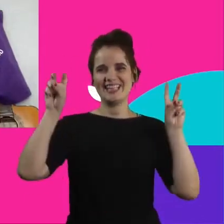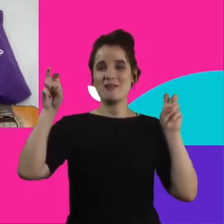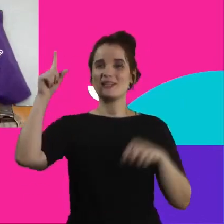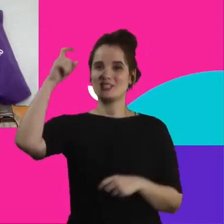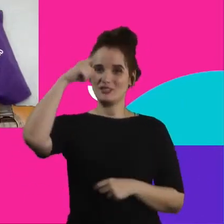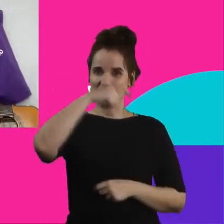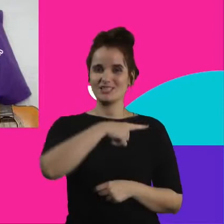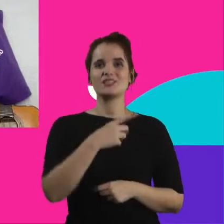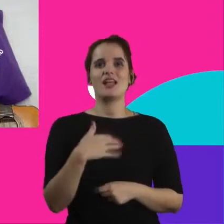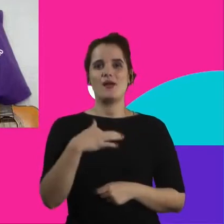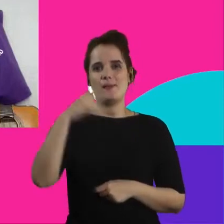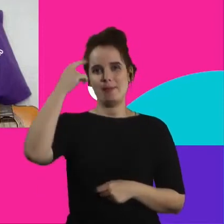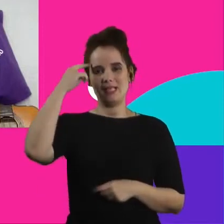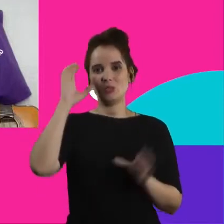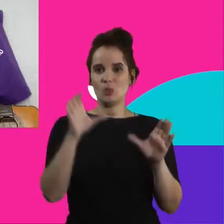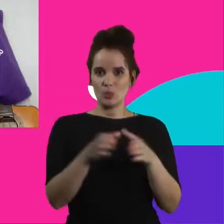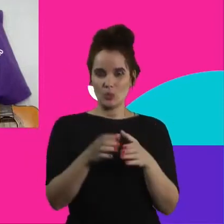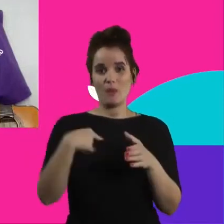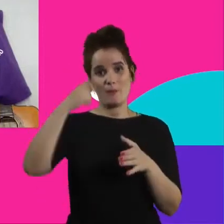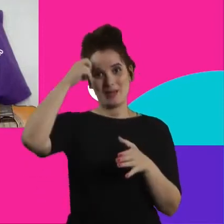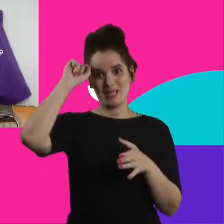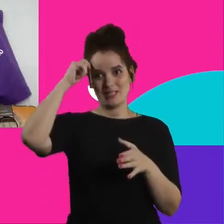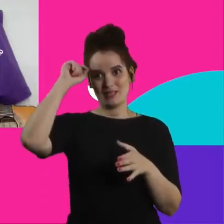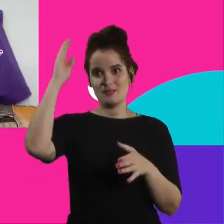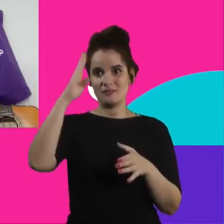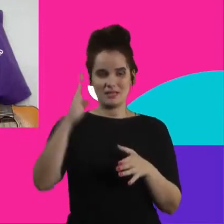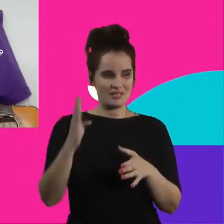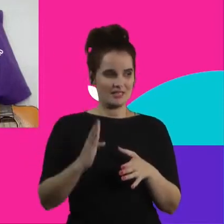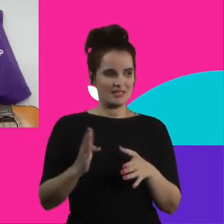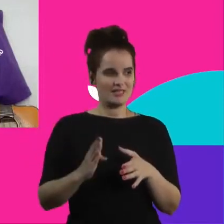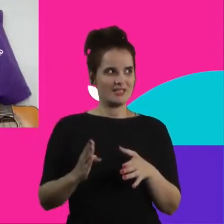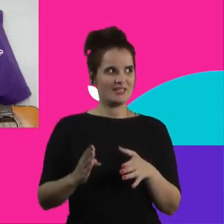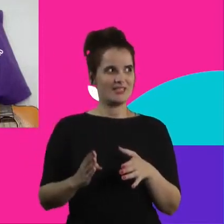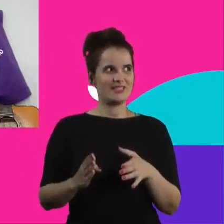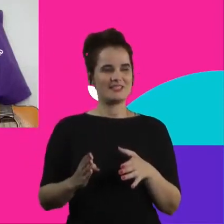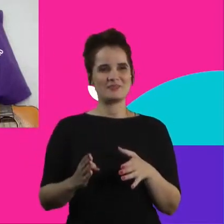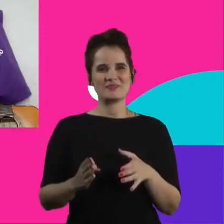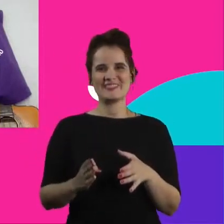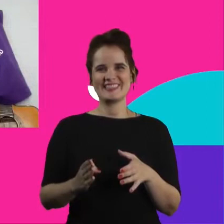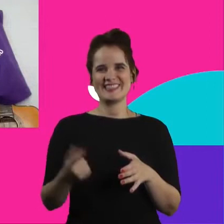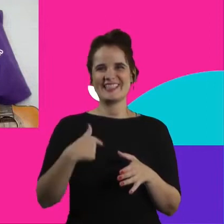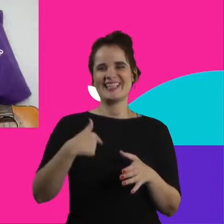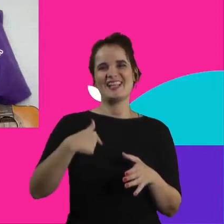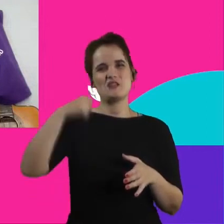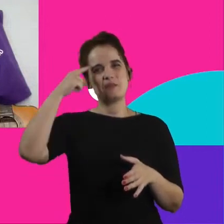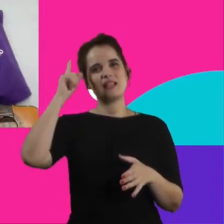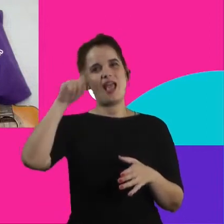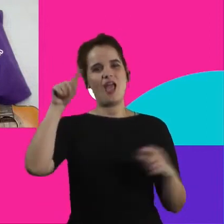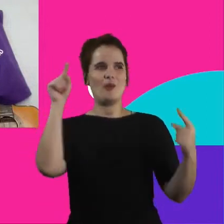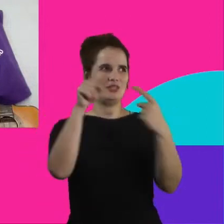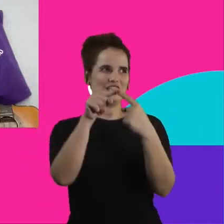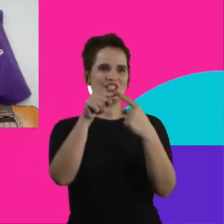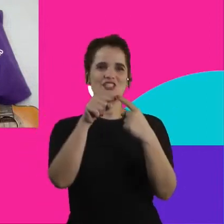faço parte de um grupo minorizado das pessoas pretas do Brasil, esse talvez o norte, né, é essa palavra